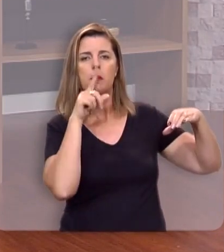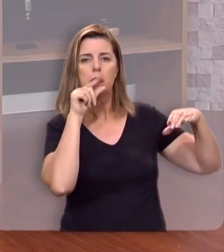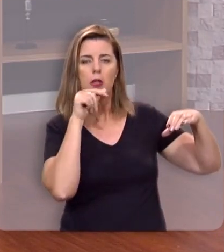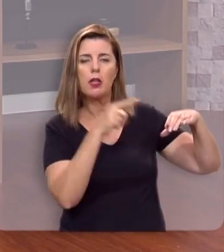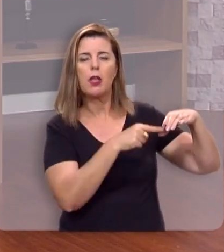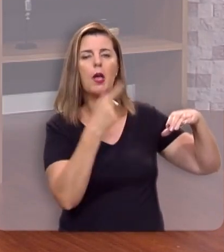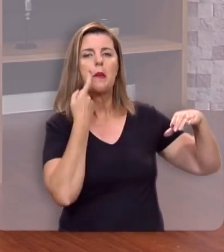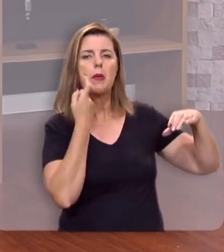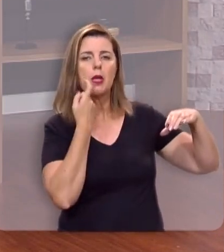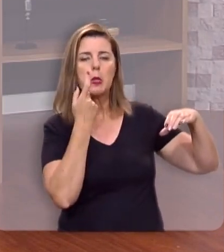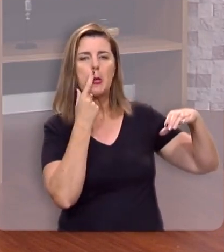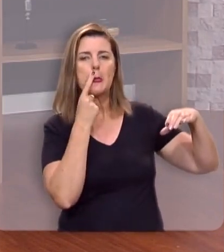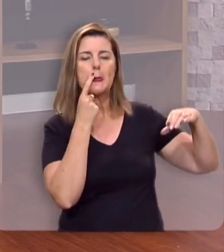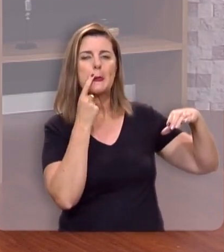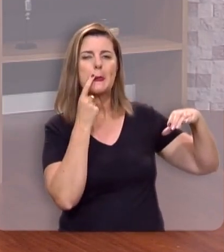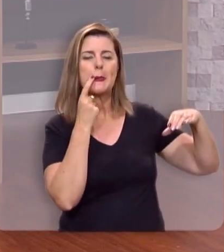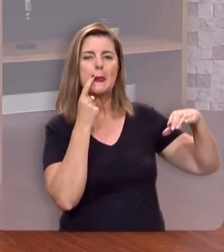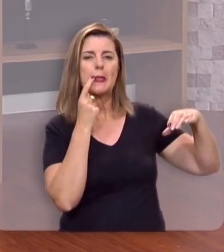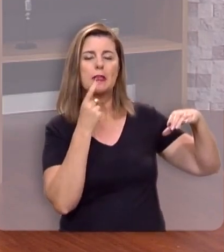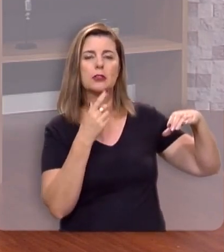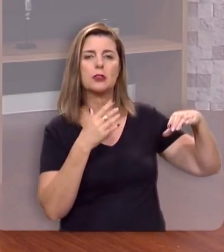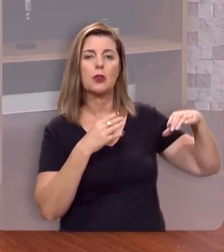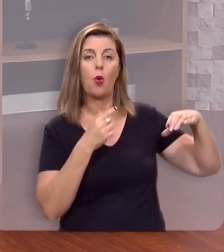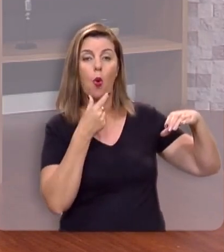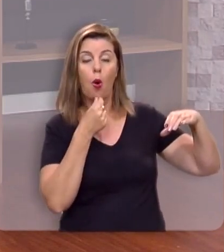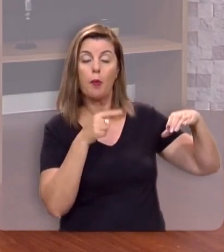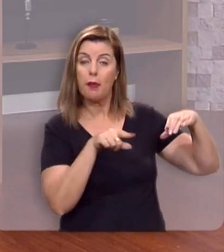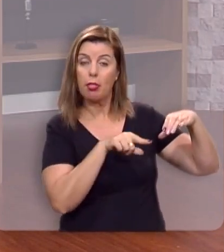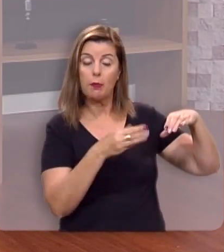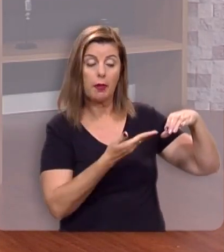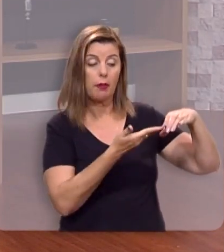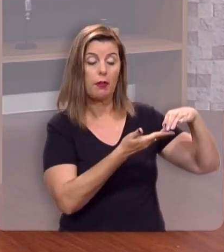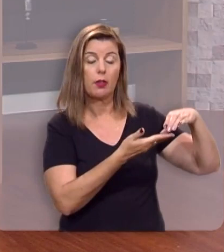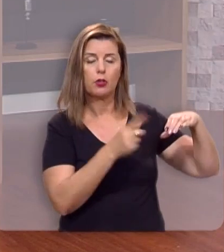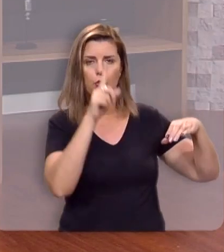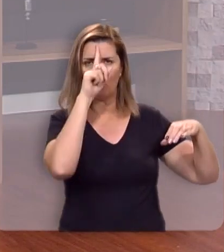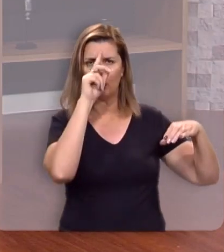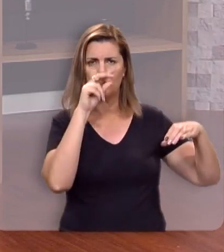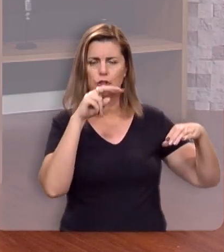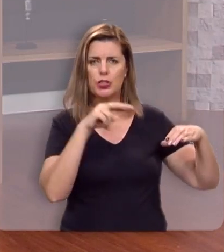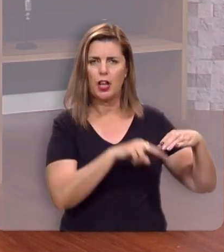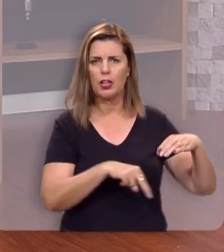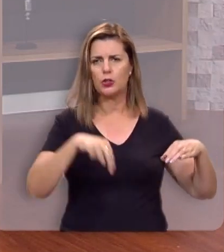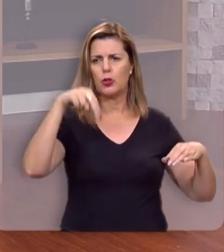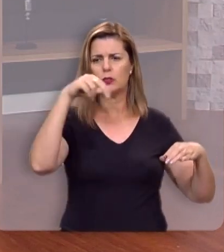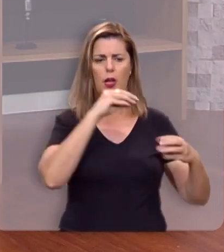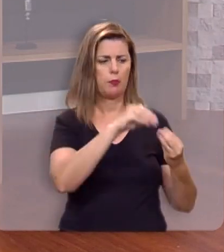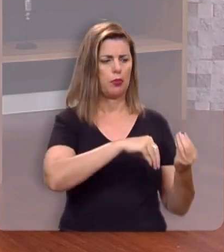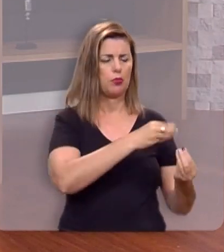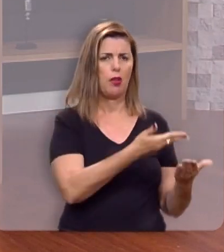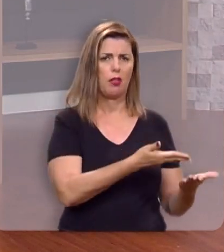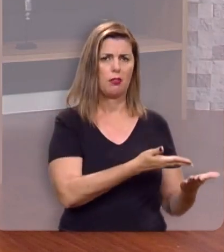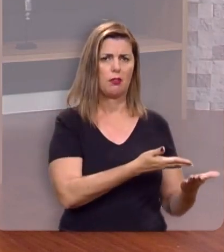vai ter pó de homem, de ser humano. No dia da ressurreição está tudo misturado. O que vai